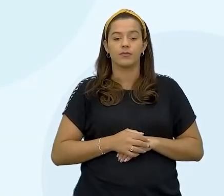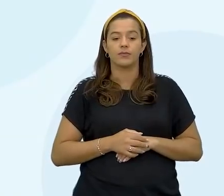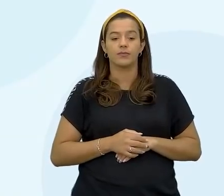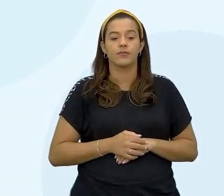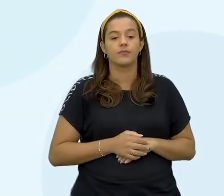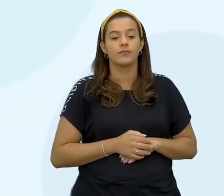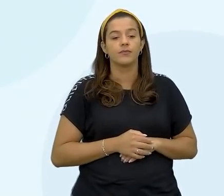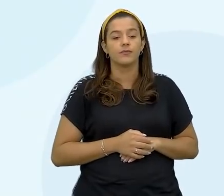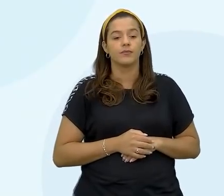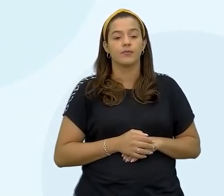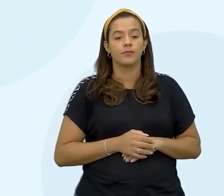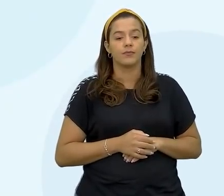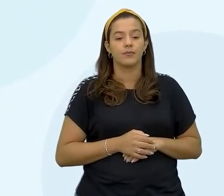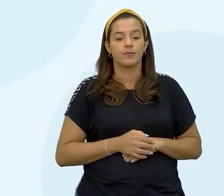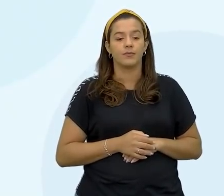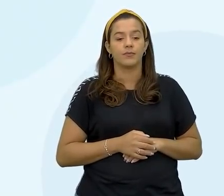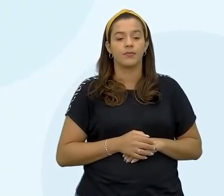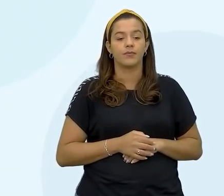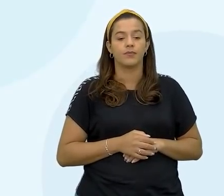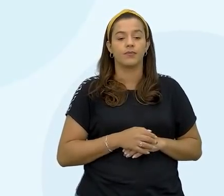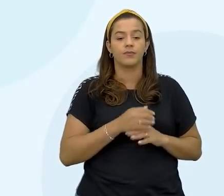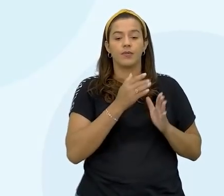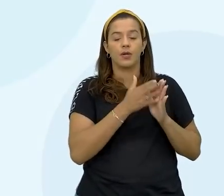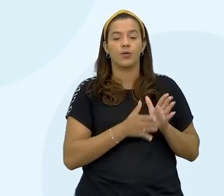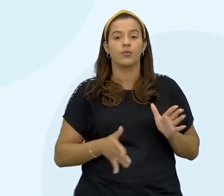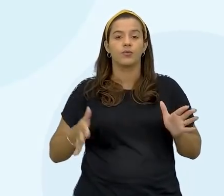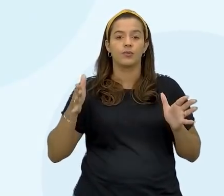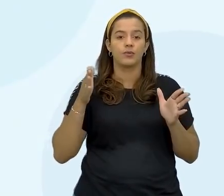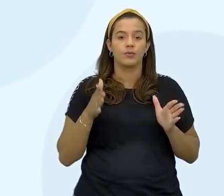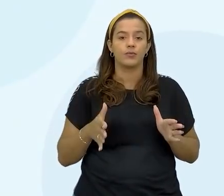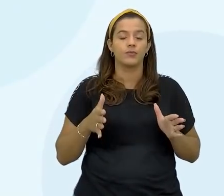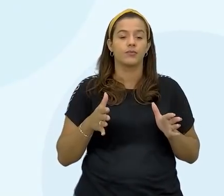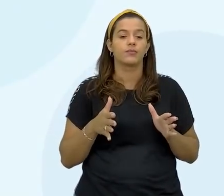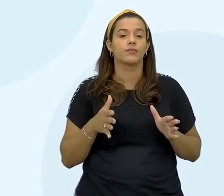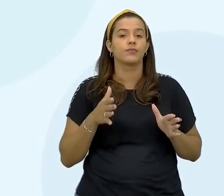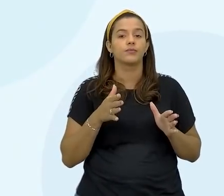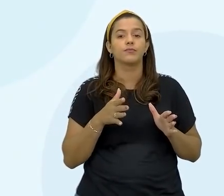longo obrigada, Gisele, ao longo